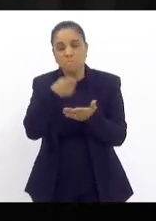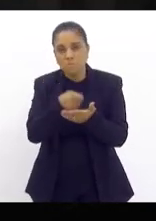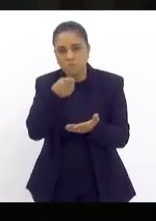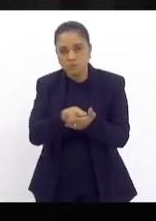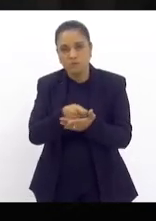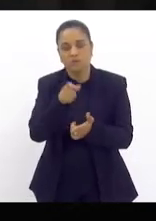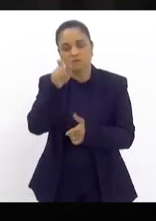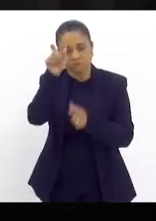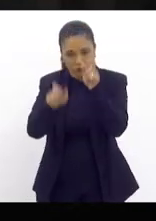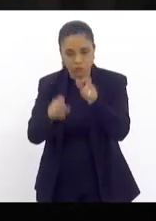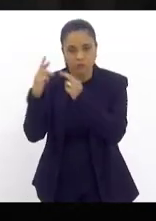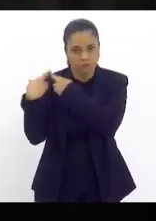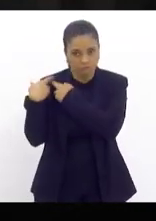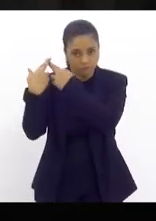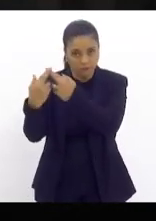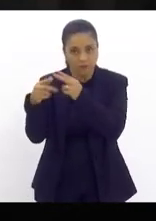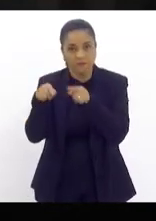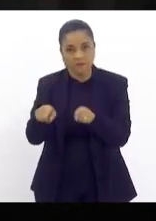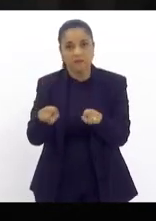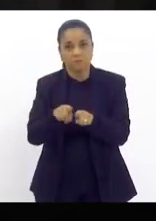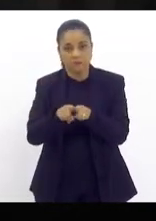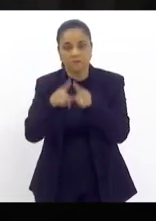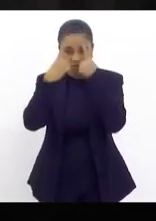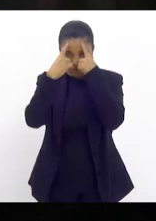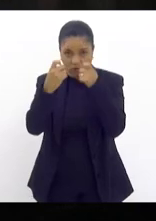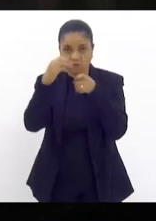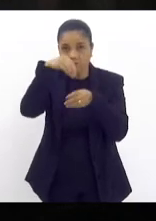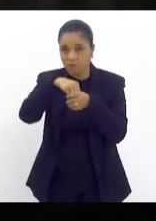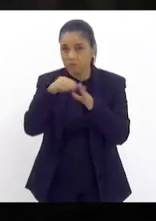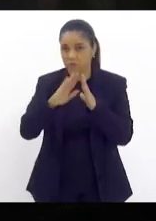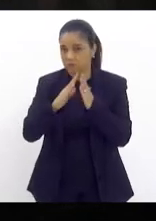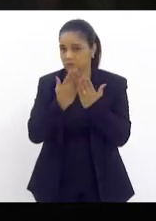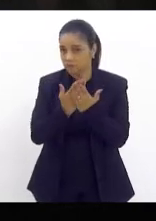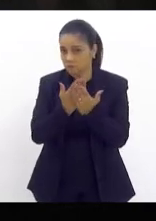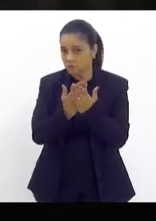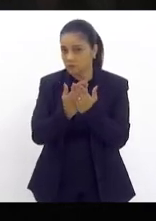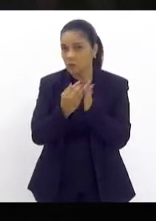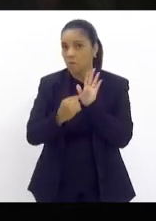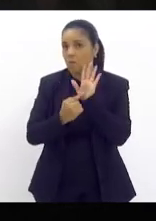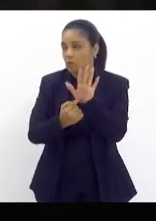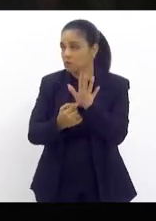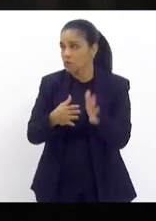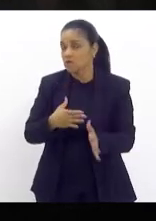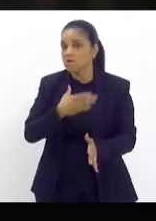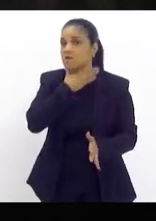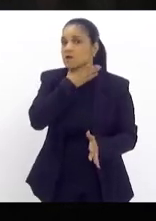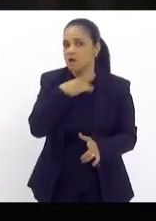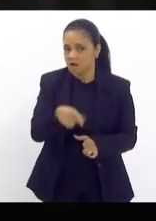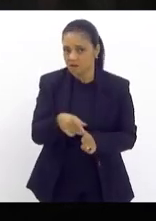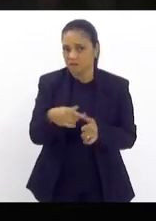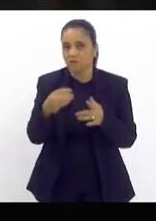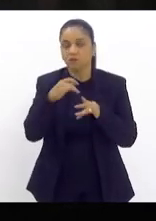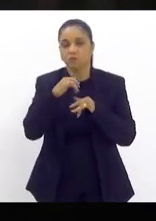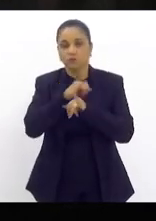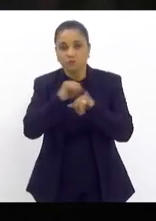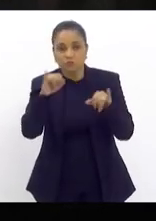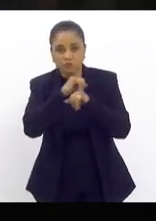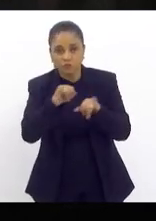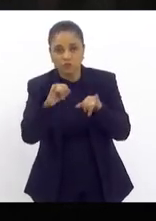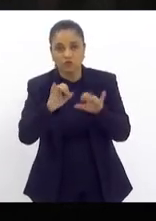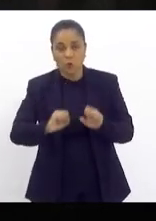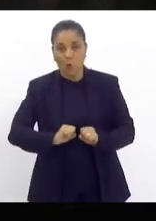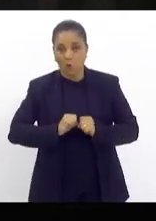E os reincidentes casos de violência nas escolas são sinais graves. Como eu falei, que o discurso de ódio e o extremismo